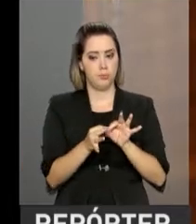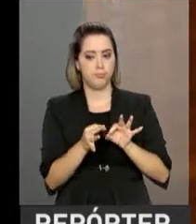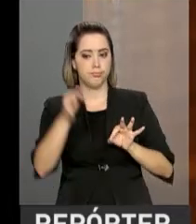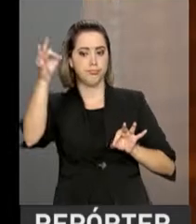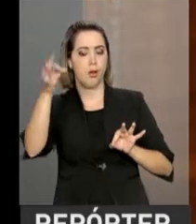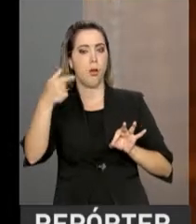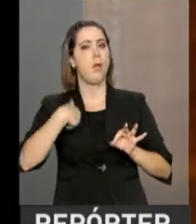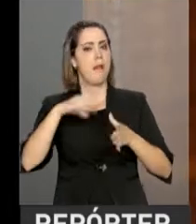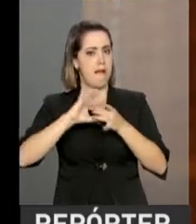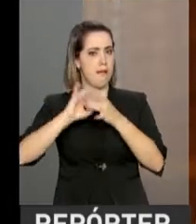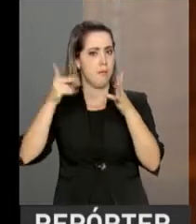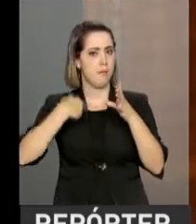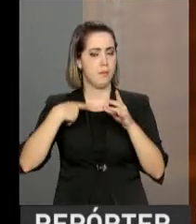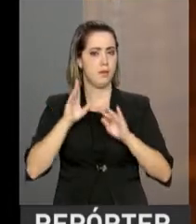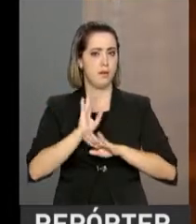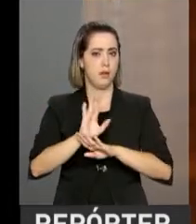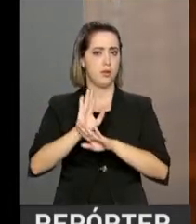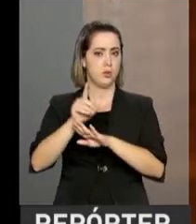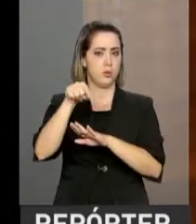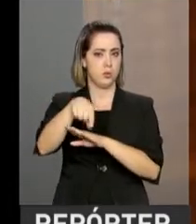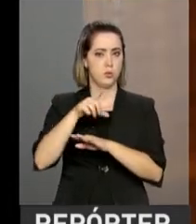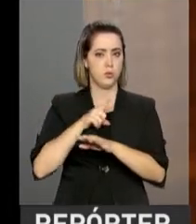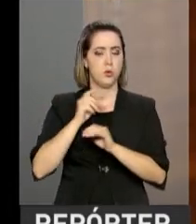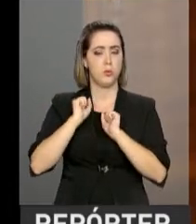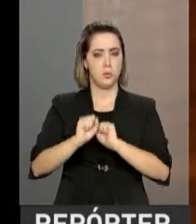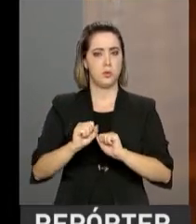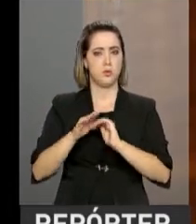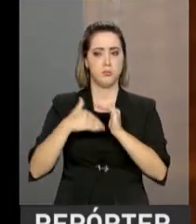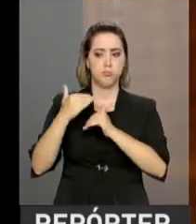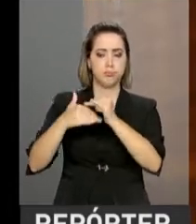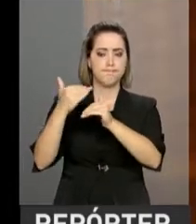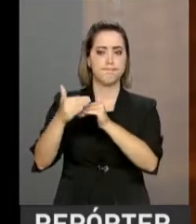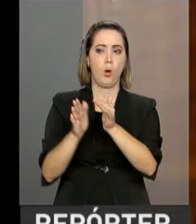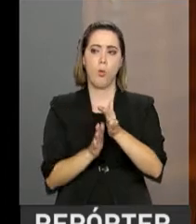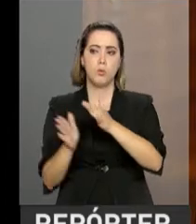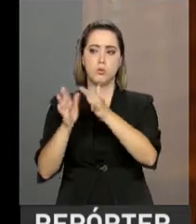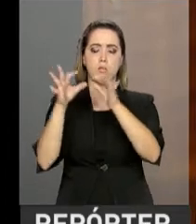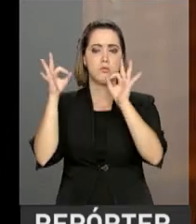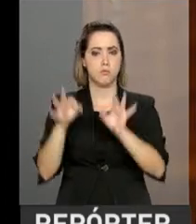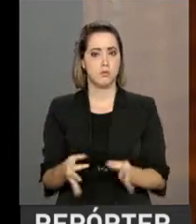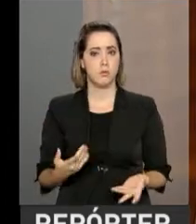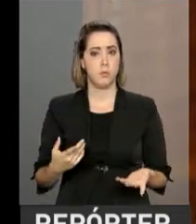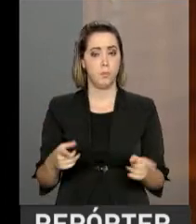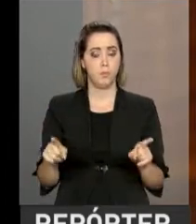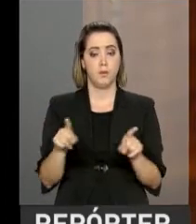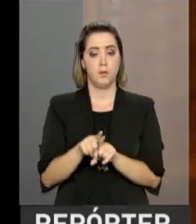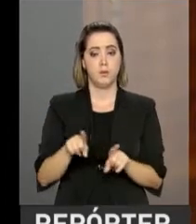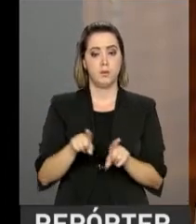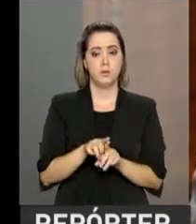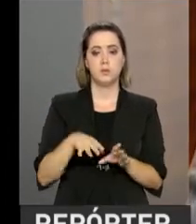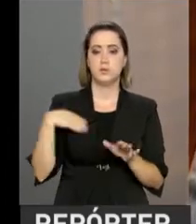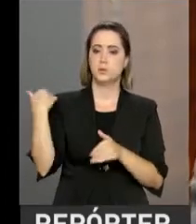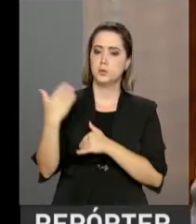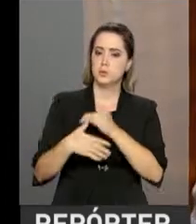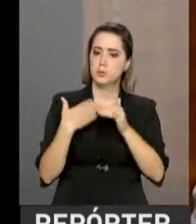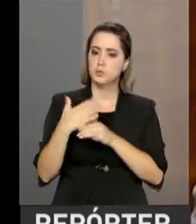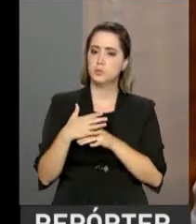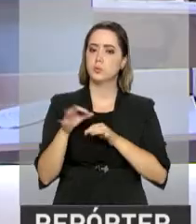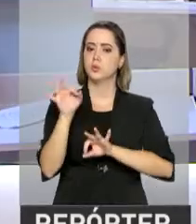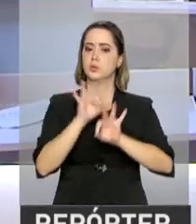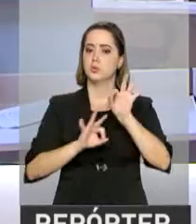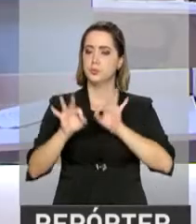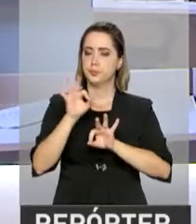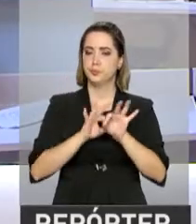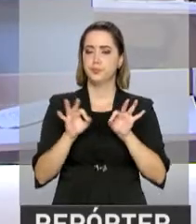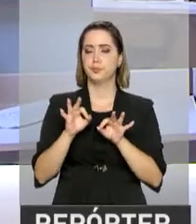que o garanta fui bem nessa área e/ou a oportunidade da manutenção da via